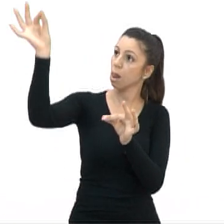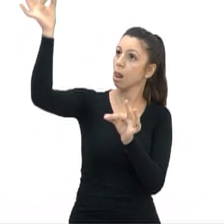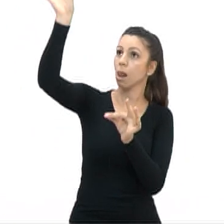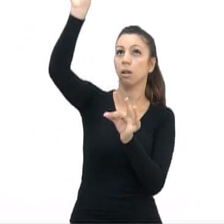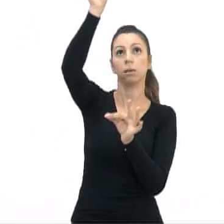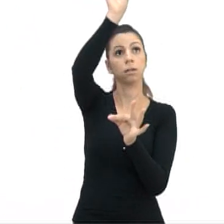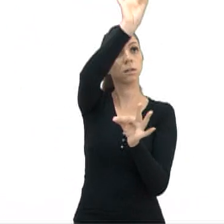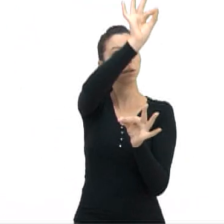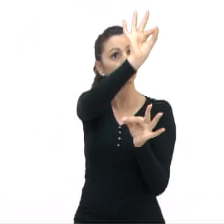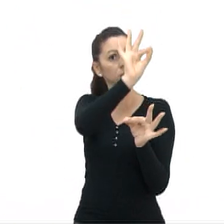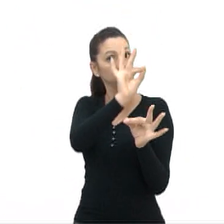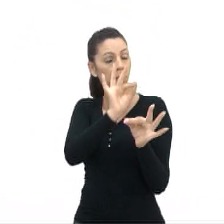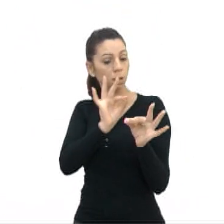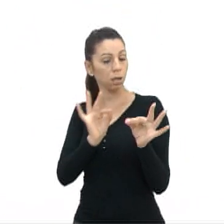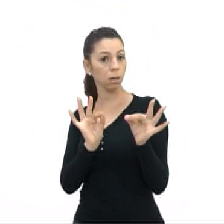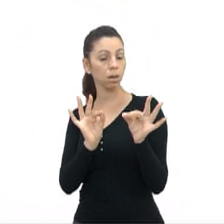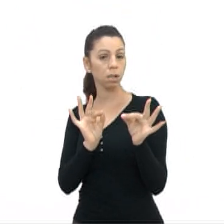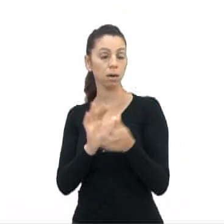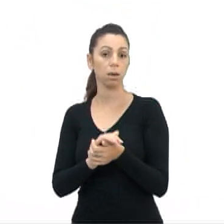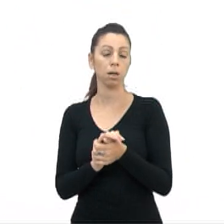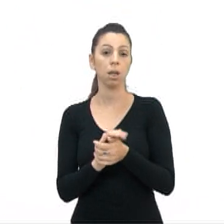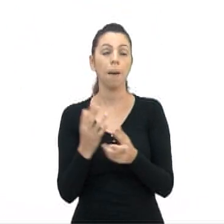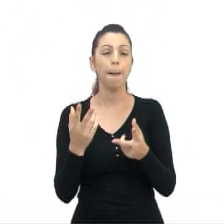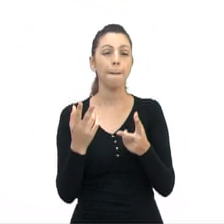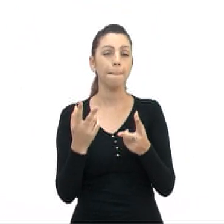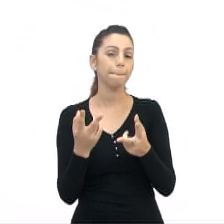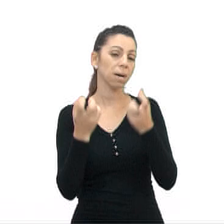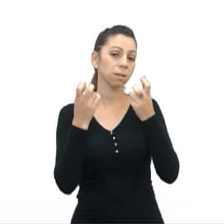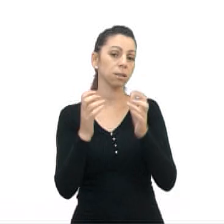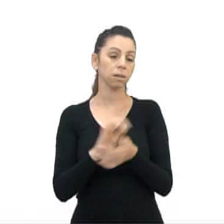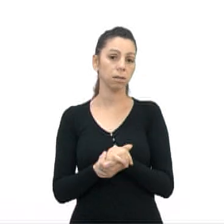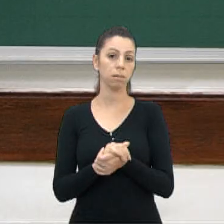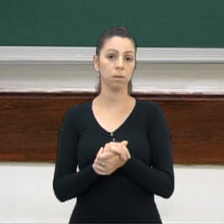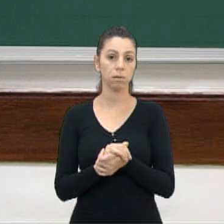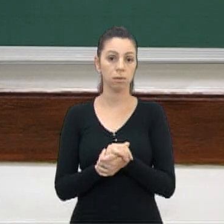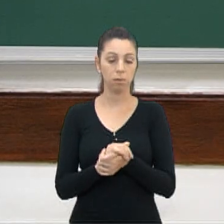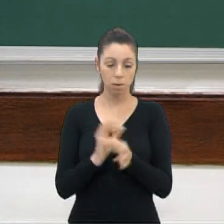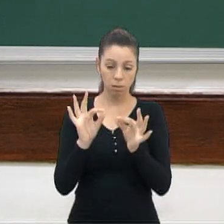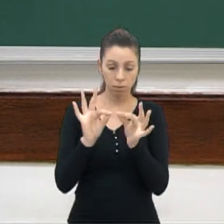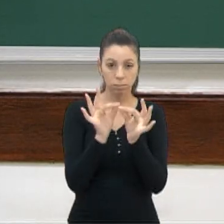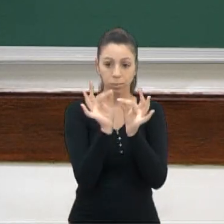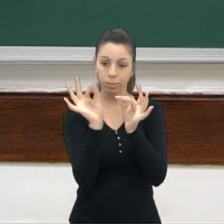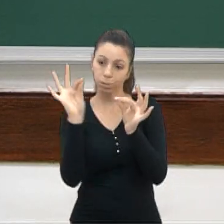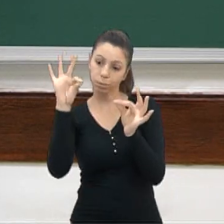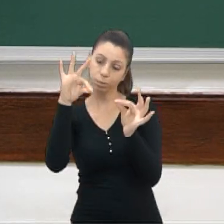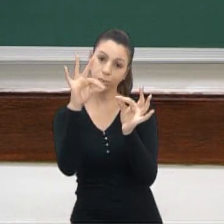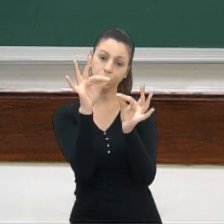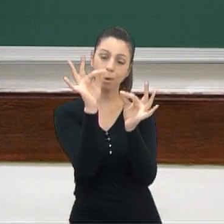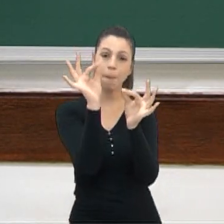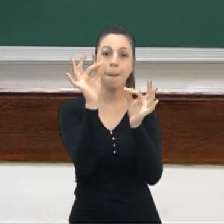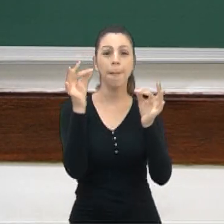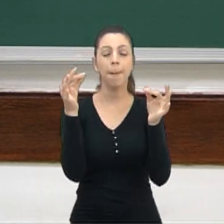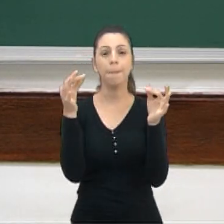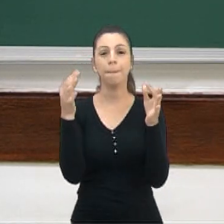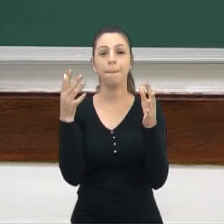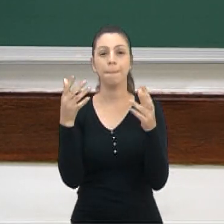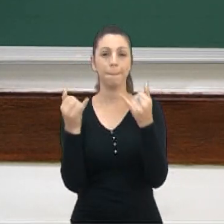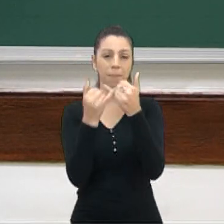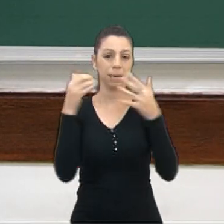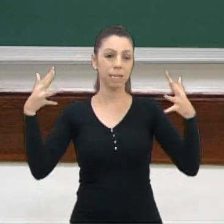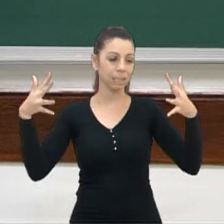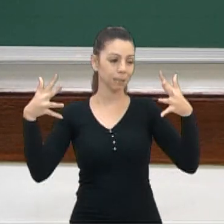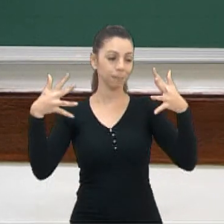continentes. Ou seja, o contorno dos continentes acabam fazendo um formato de encaixe, como se